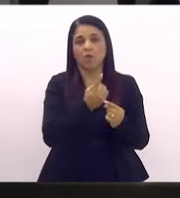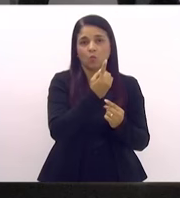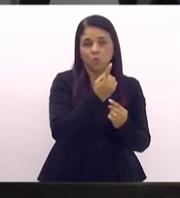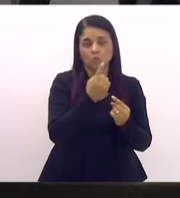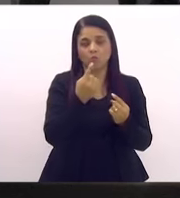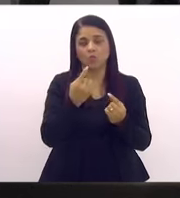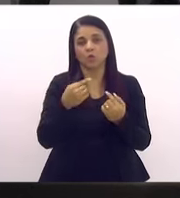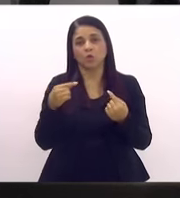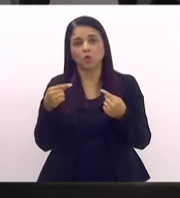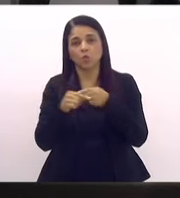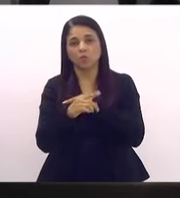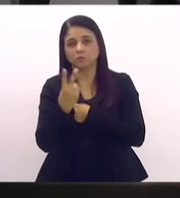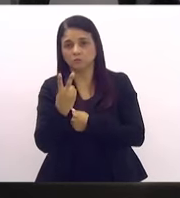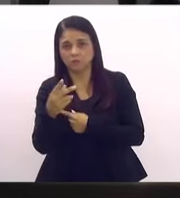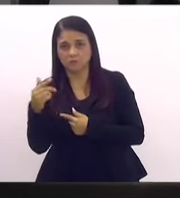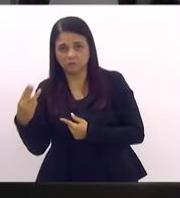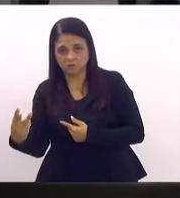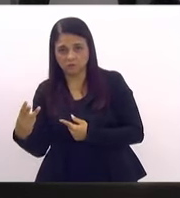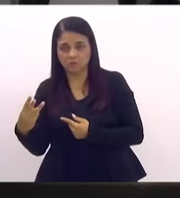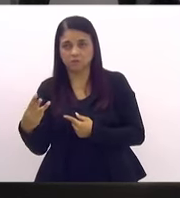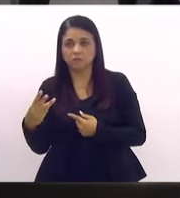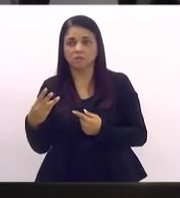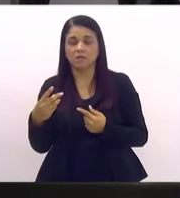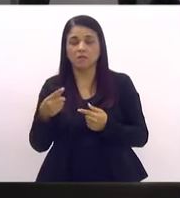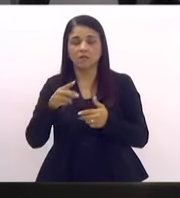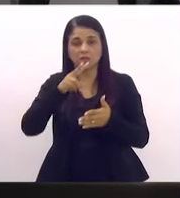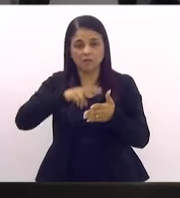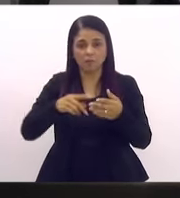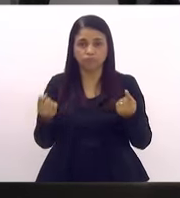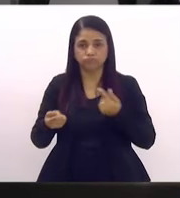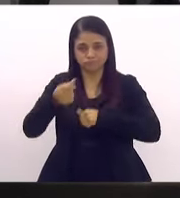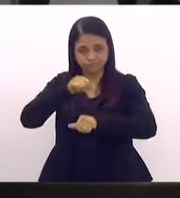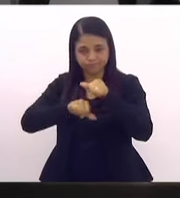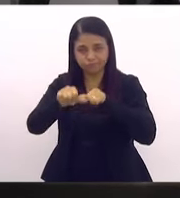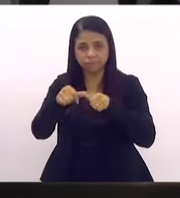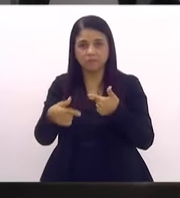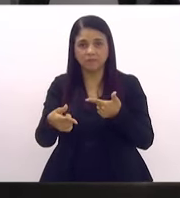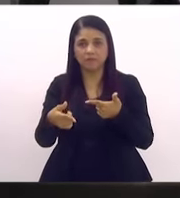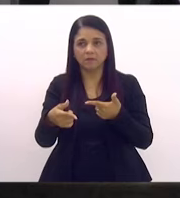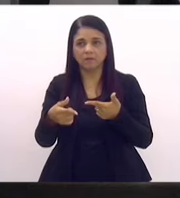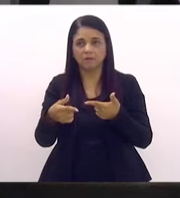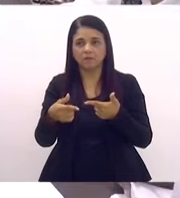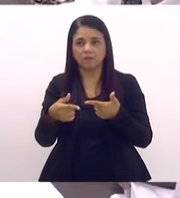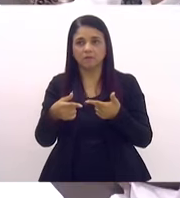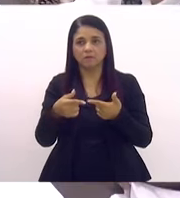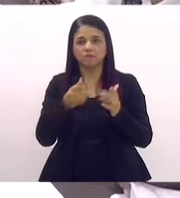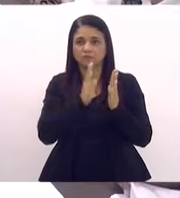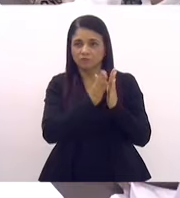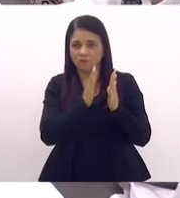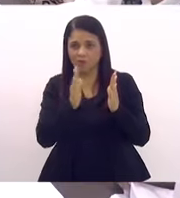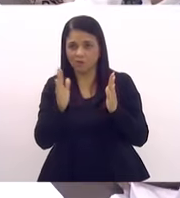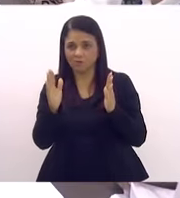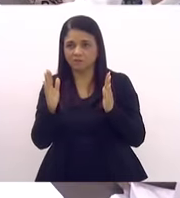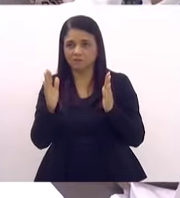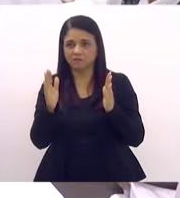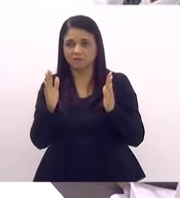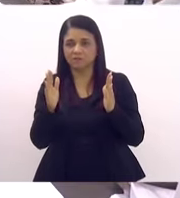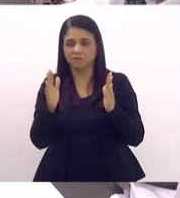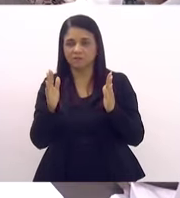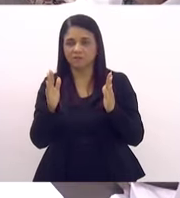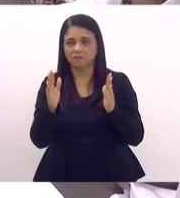E ele leu favorável a 1 e 2 e contrário a 3. Então, chamar os trabalhos à ordem, porque me parece que teve uma...